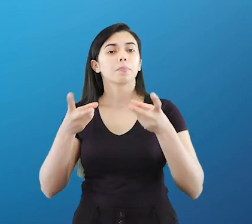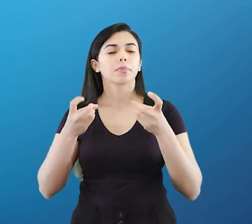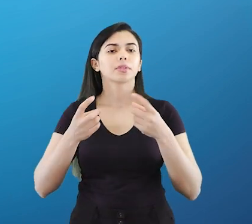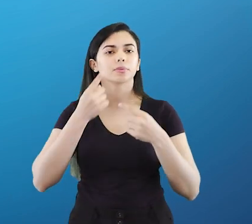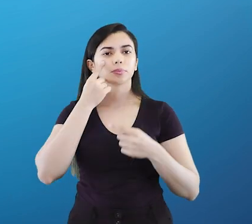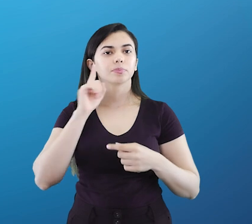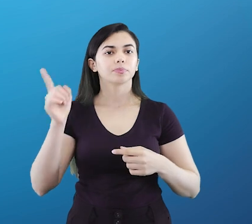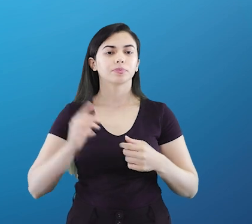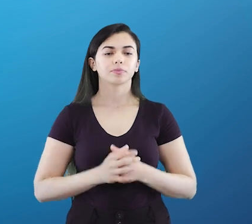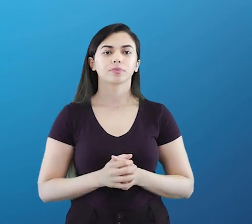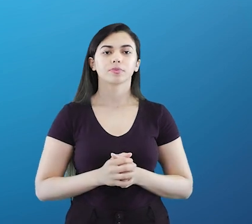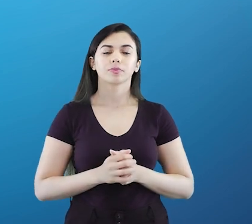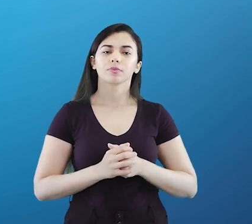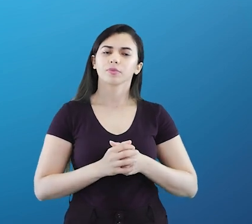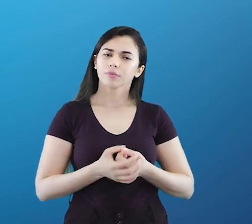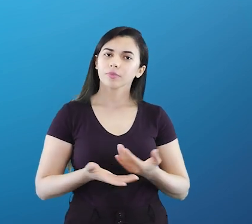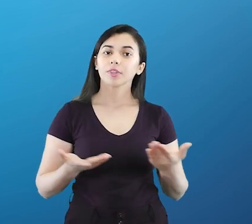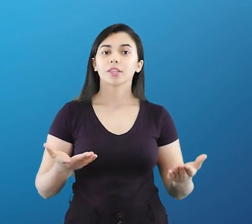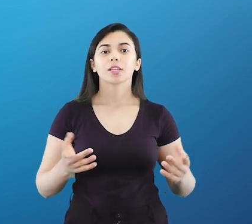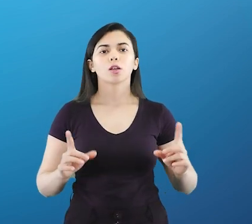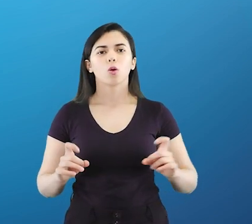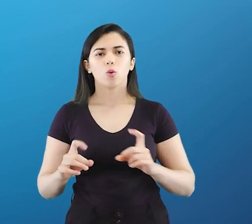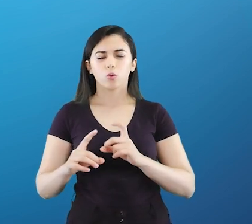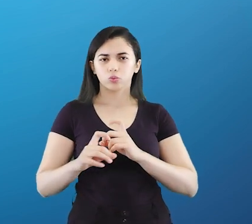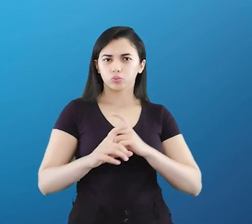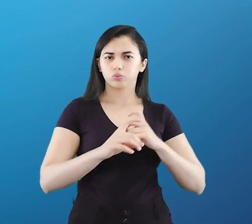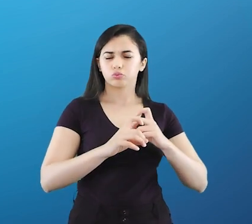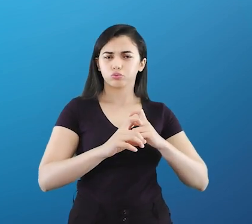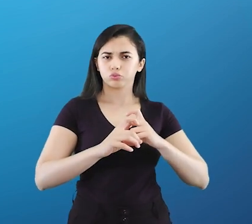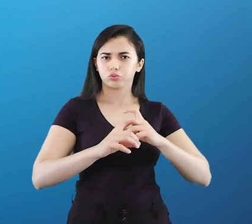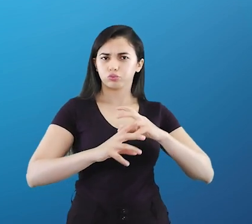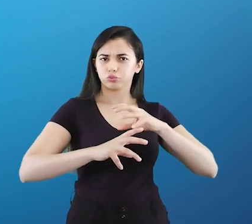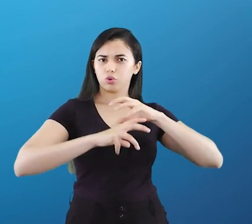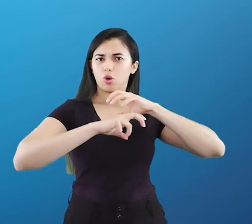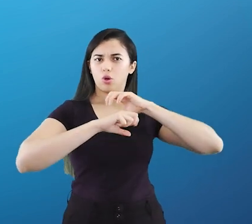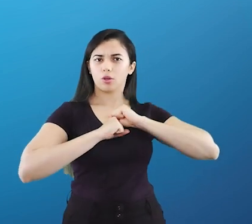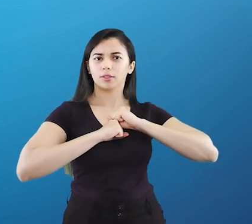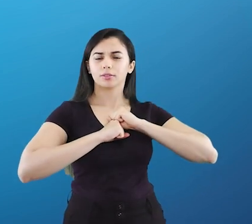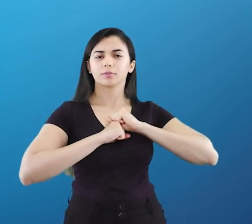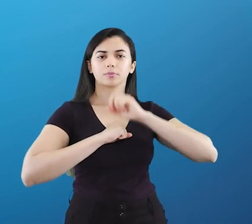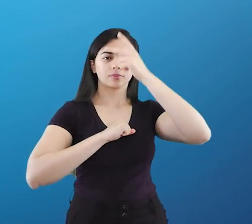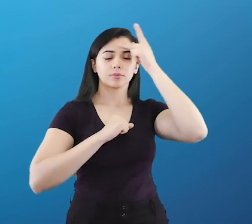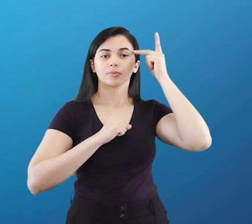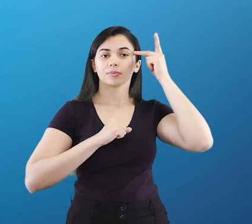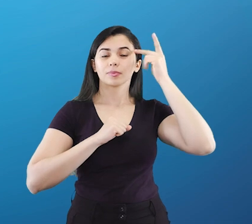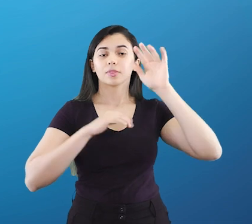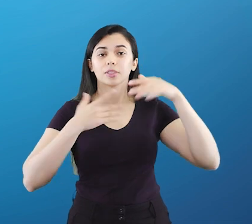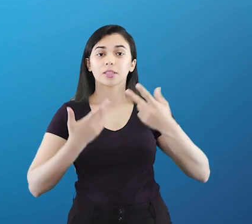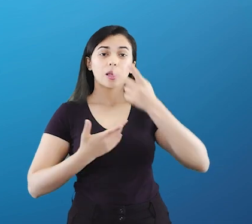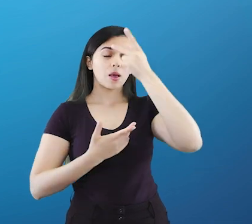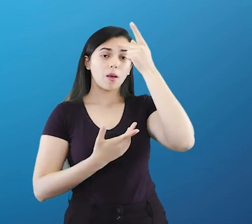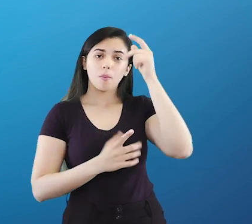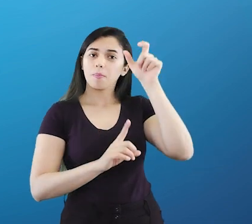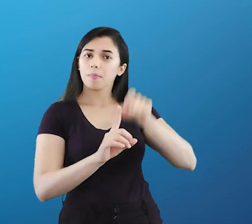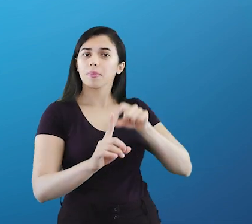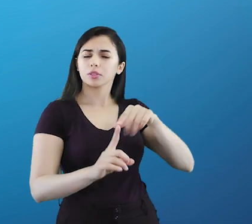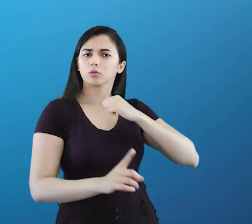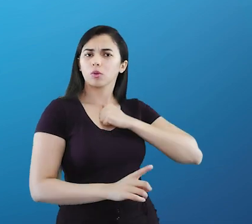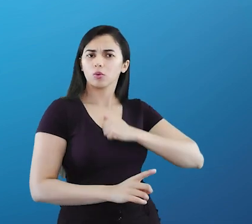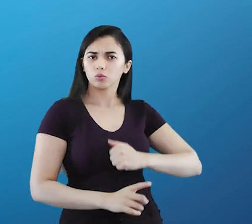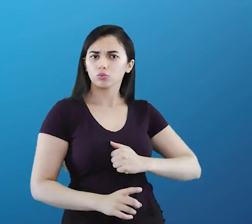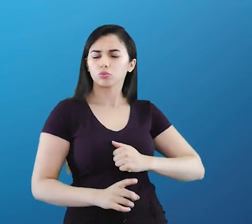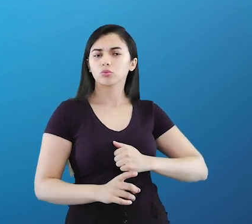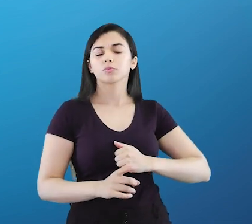representado. As larvas penetram na pele da pessoa e aí essa pessoa contaminada acaba defecando.